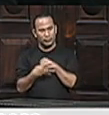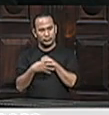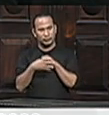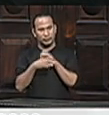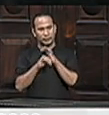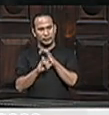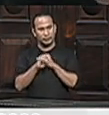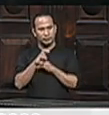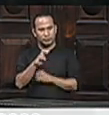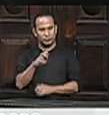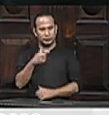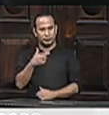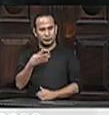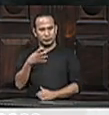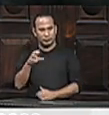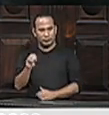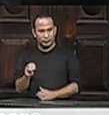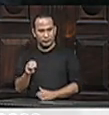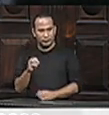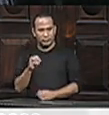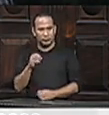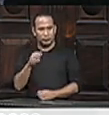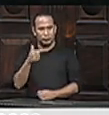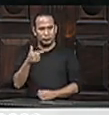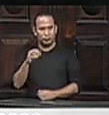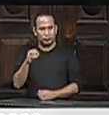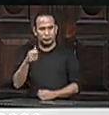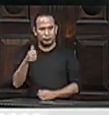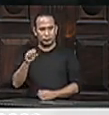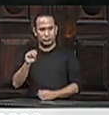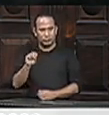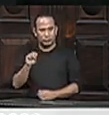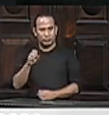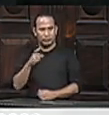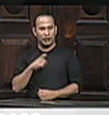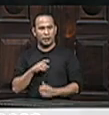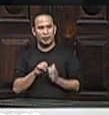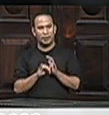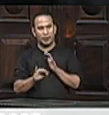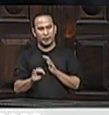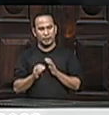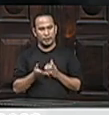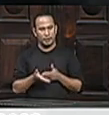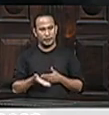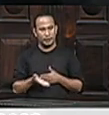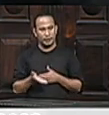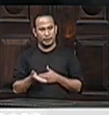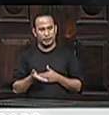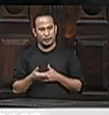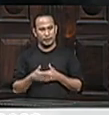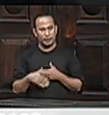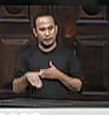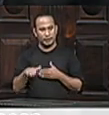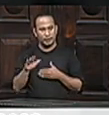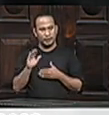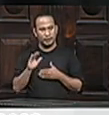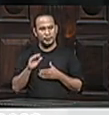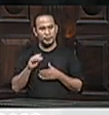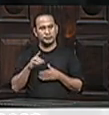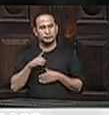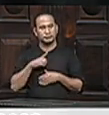Senhor presidente, eu não gosto do projeto e vou explicar por quê. É um projeto em que o governo pretende